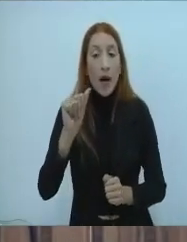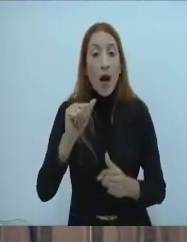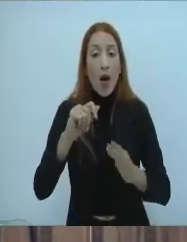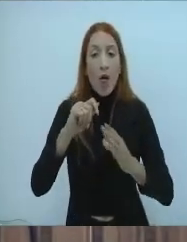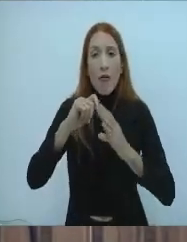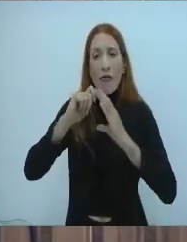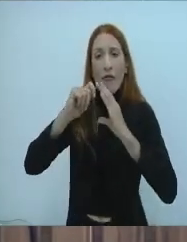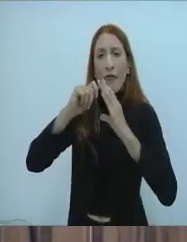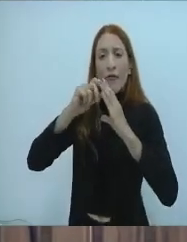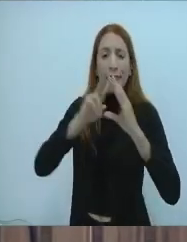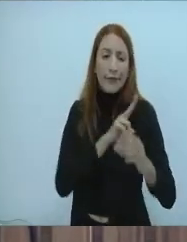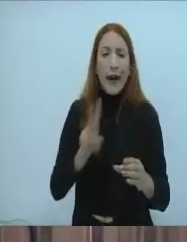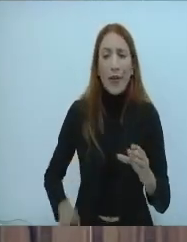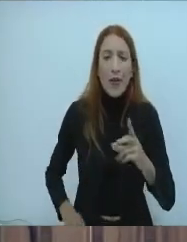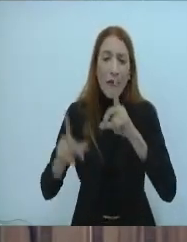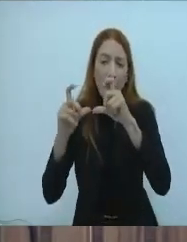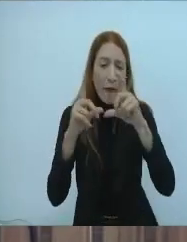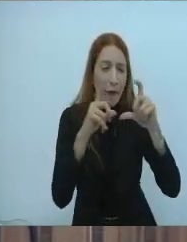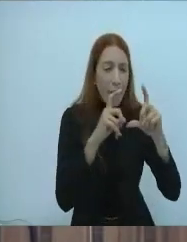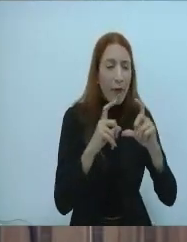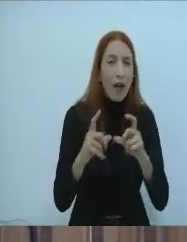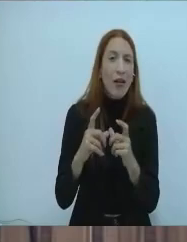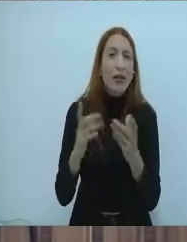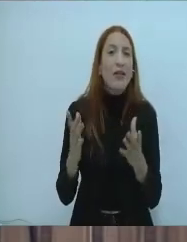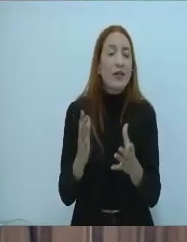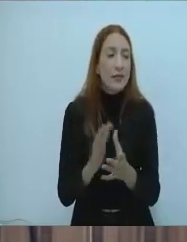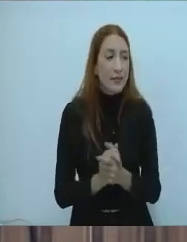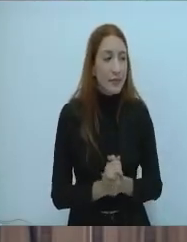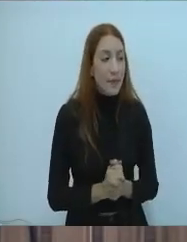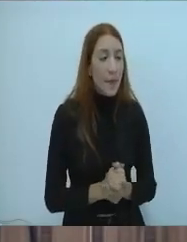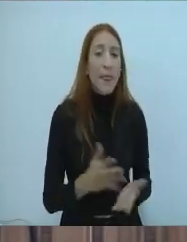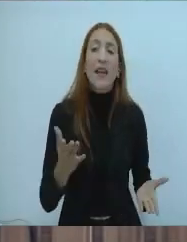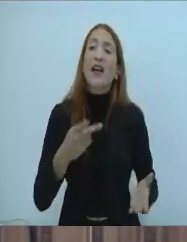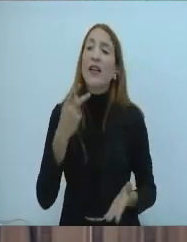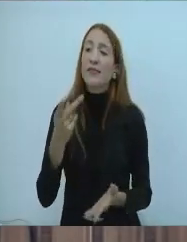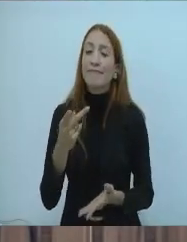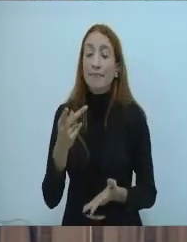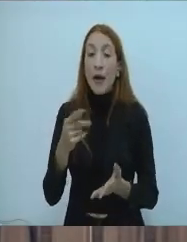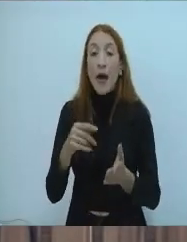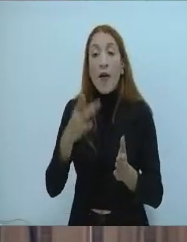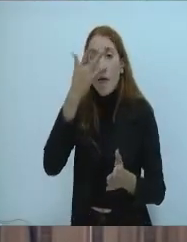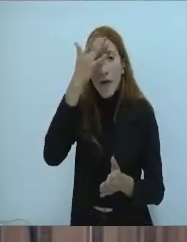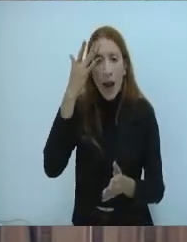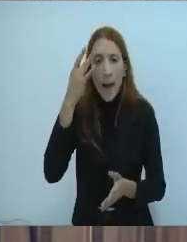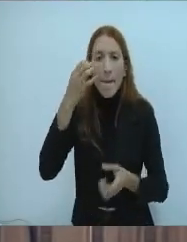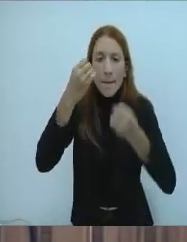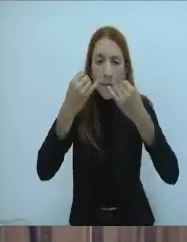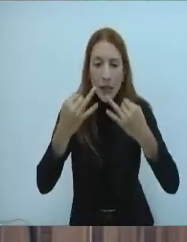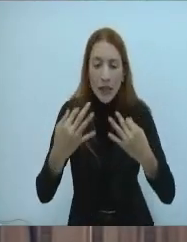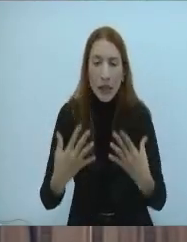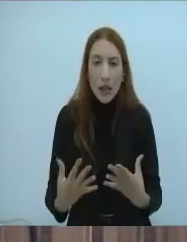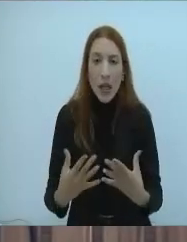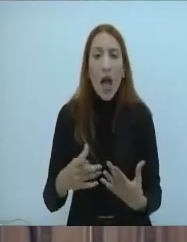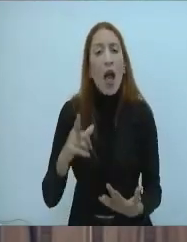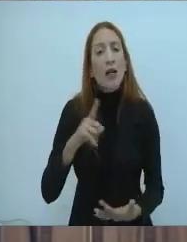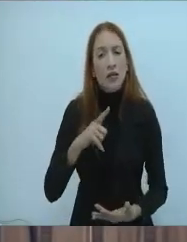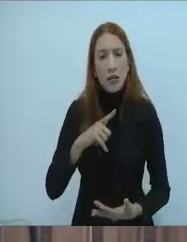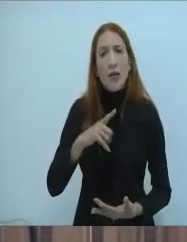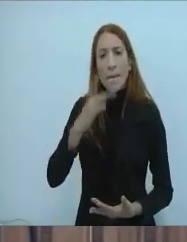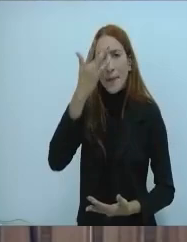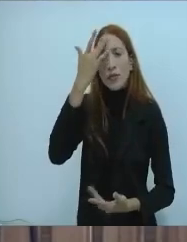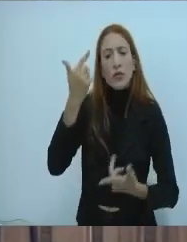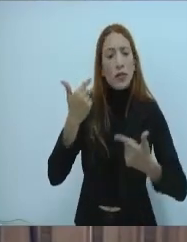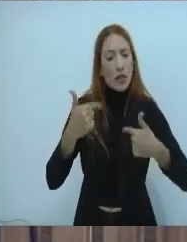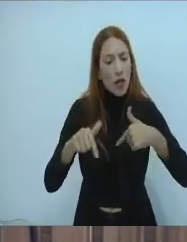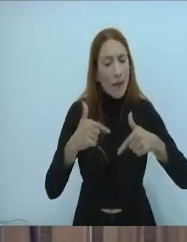eu quero aqui nesse momento dizer a vocês funcionários da UPA eu sei que lá tinha um funcionários realmente